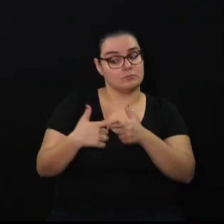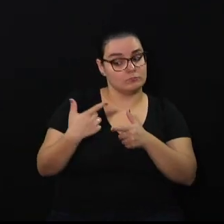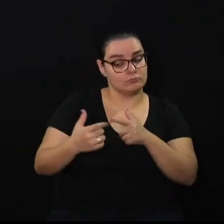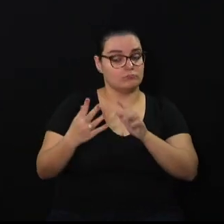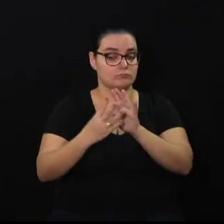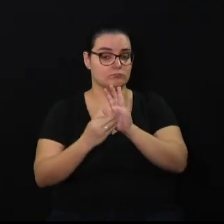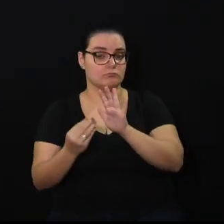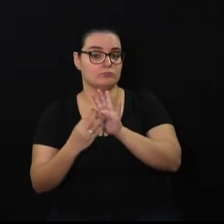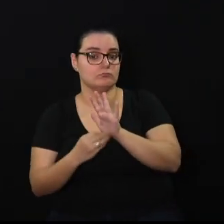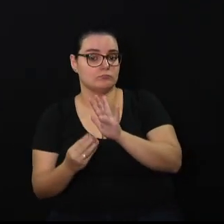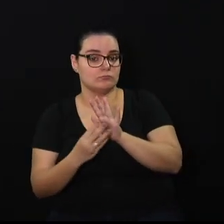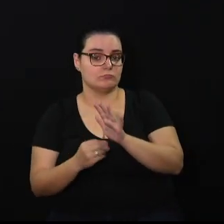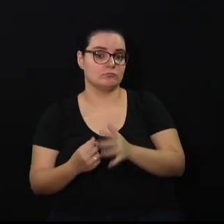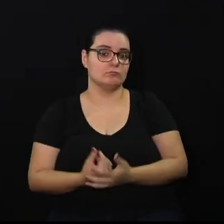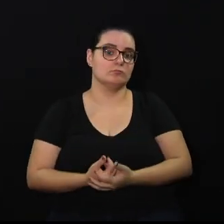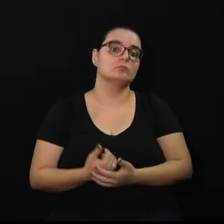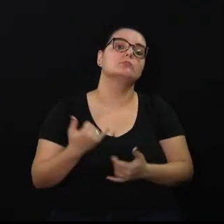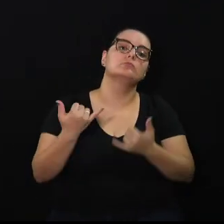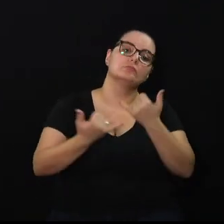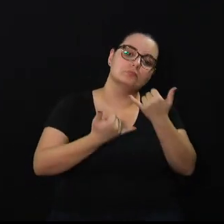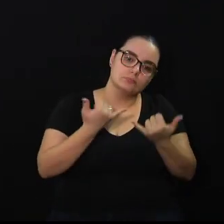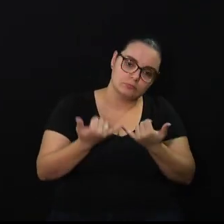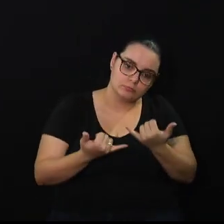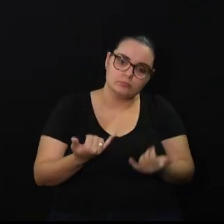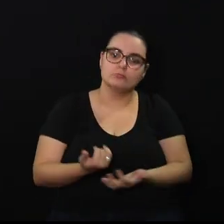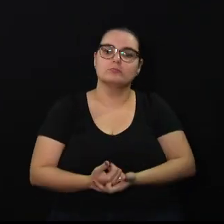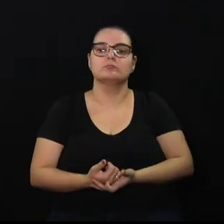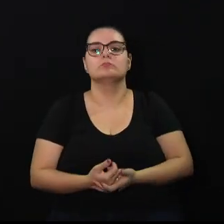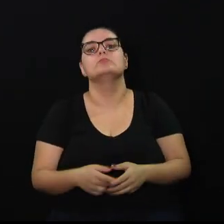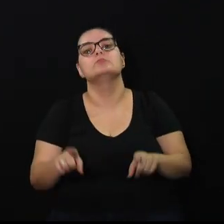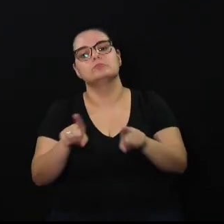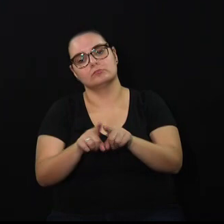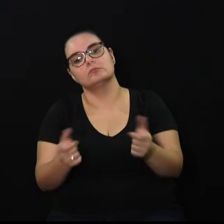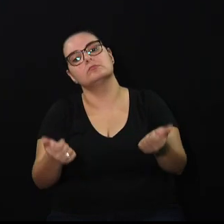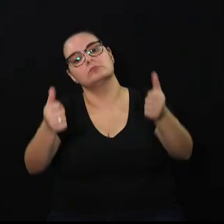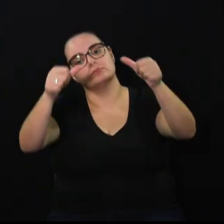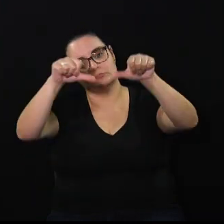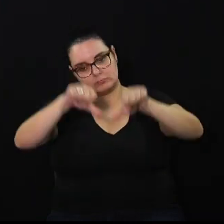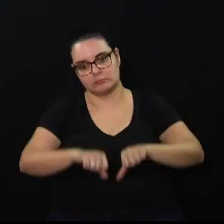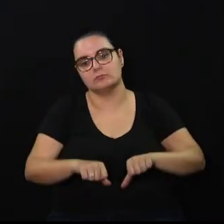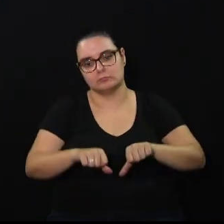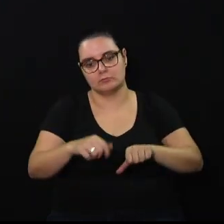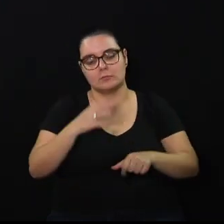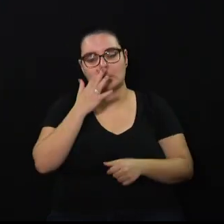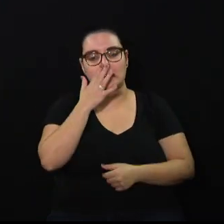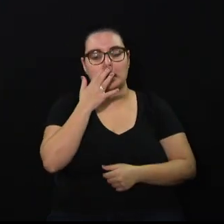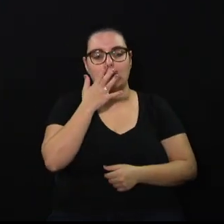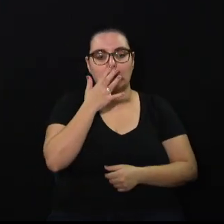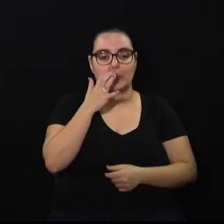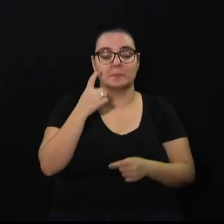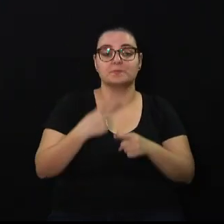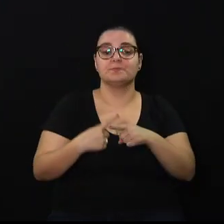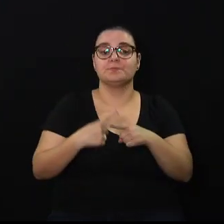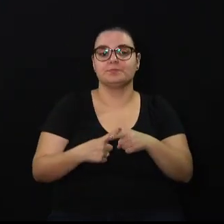invariavelmente o brincar ele fica é prejudicado é porque dentro da do brincar existe